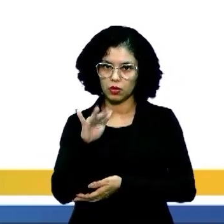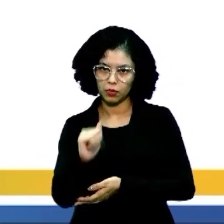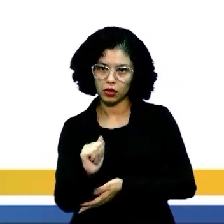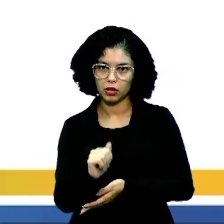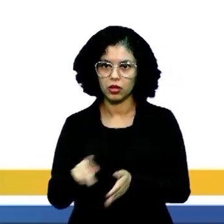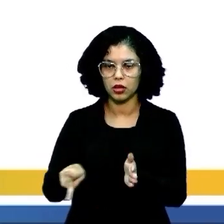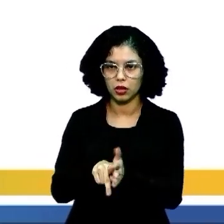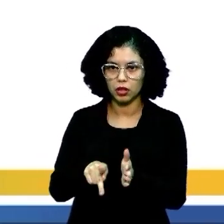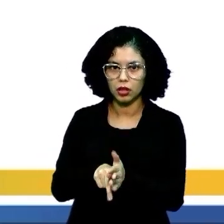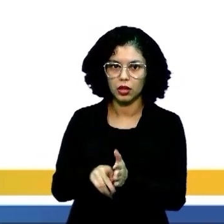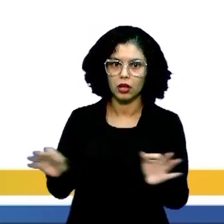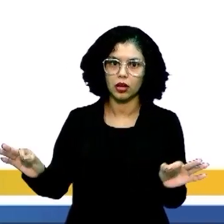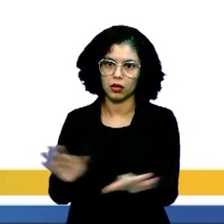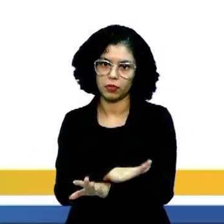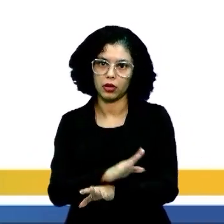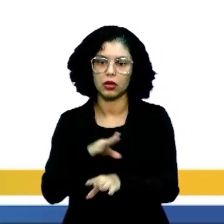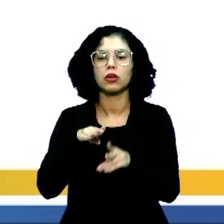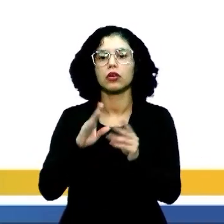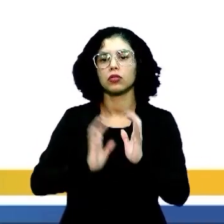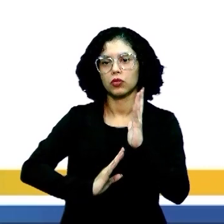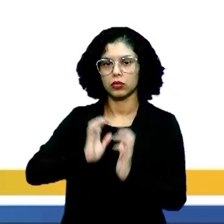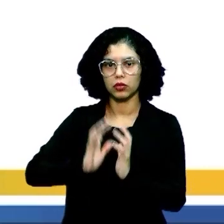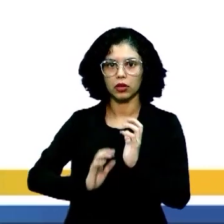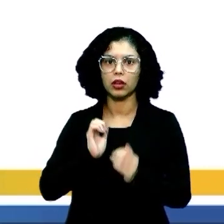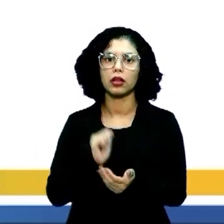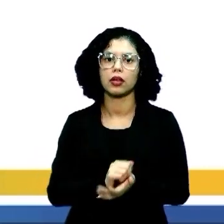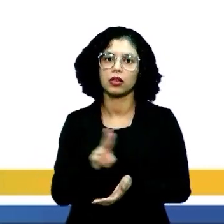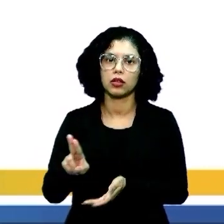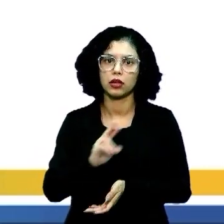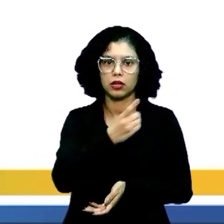terrorismo e ele vai chamar essa